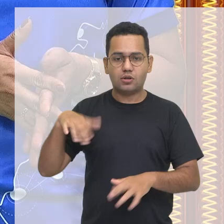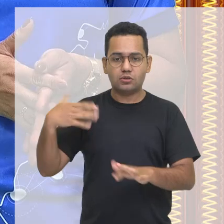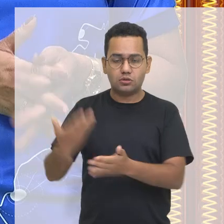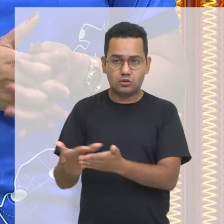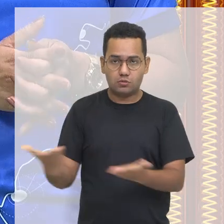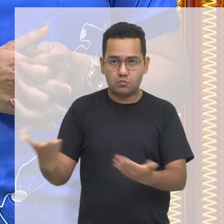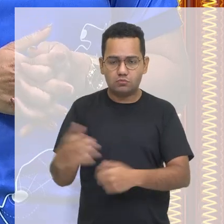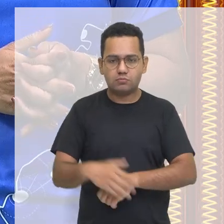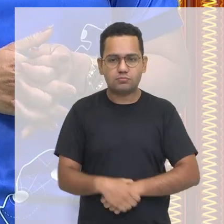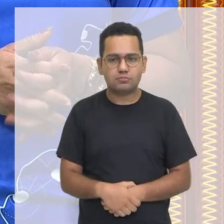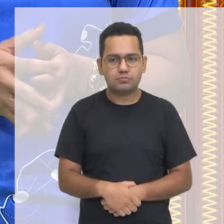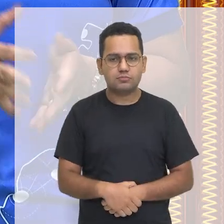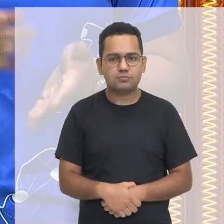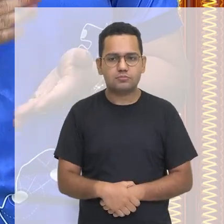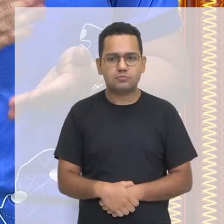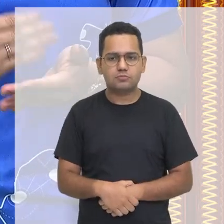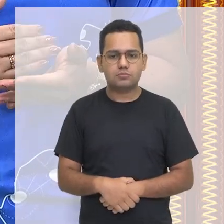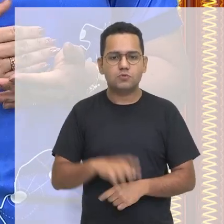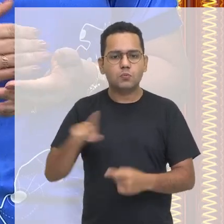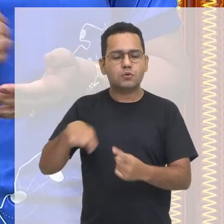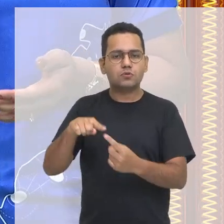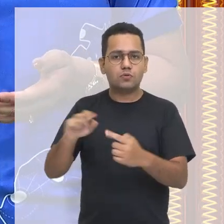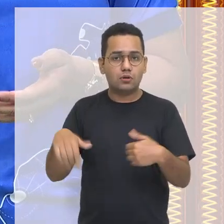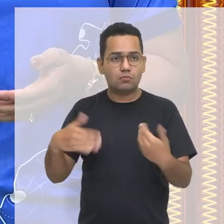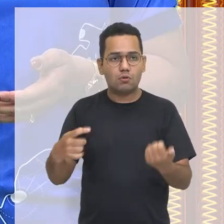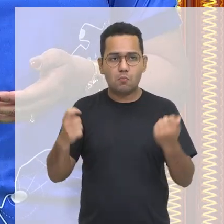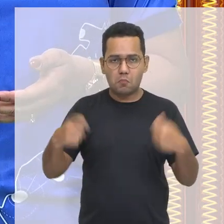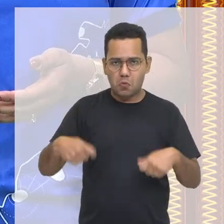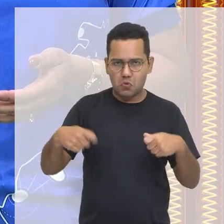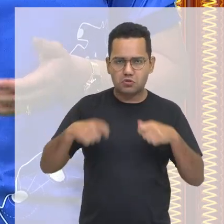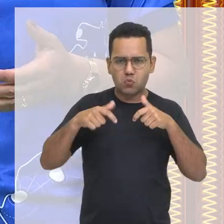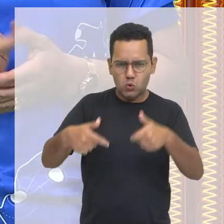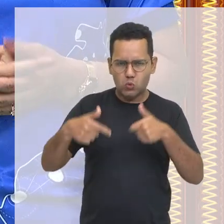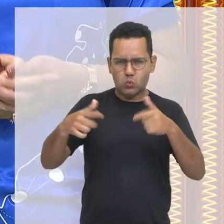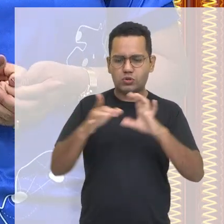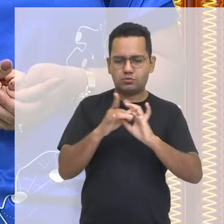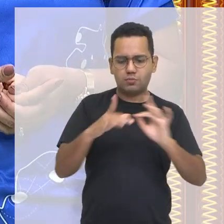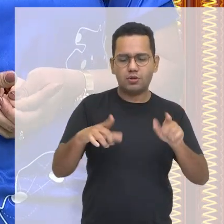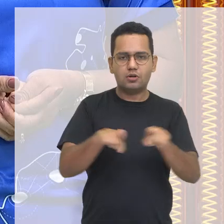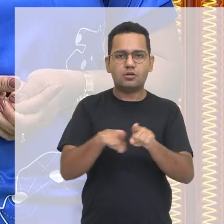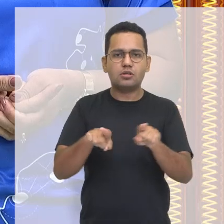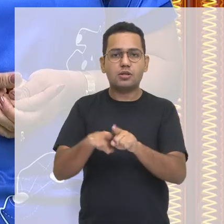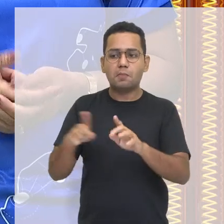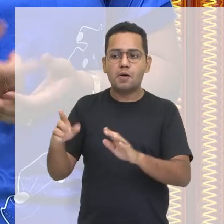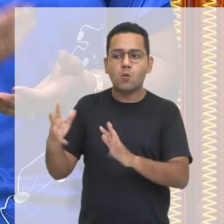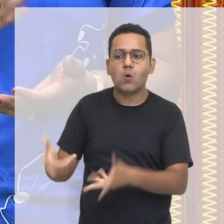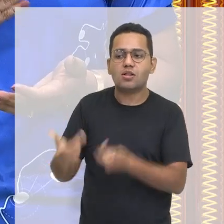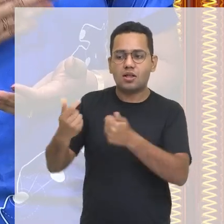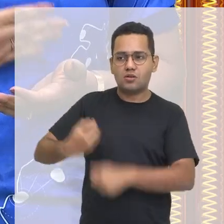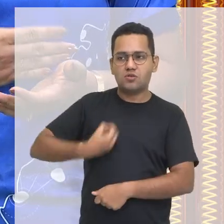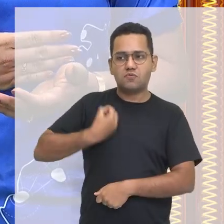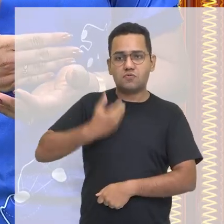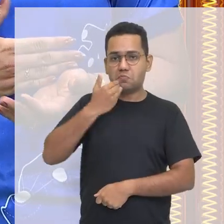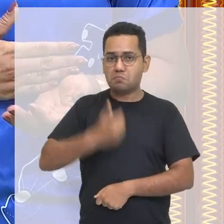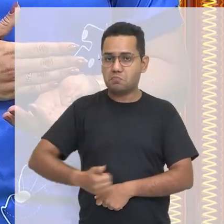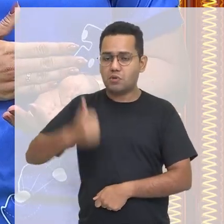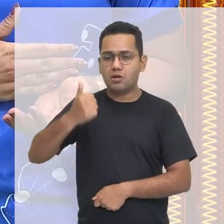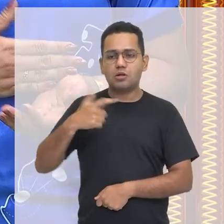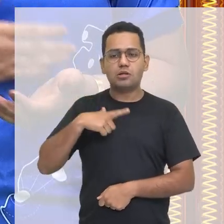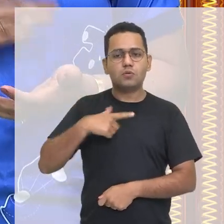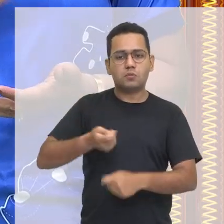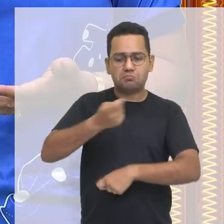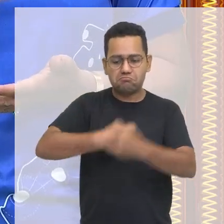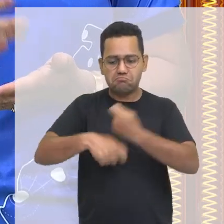Esse movimento vai se caracterizar na luta pela democracia e por melhores condições de vida, decorrentes da